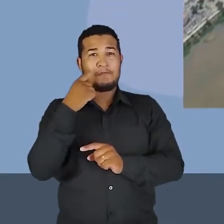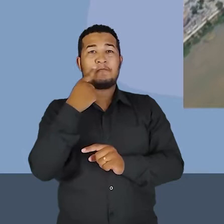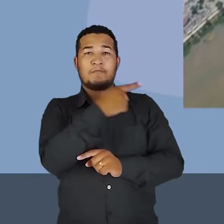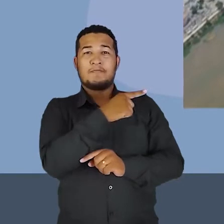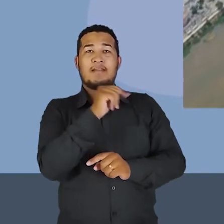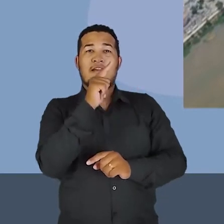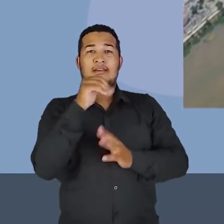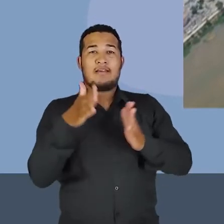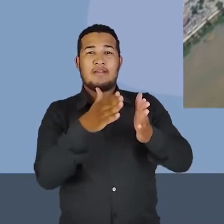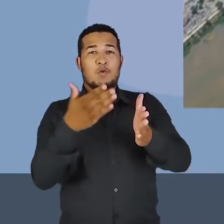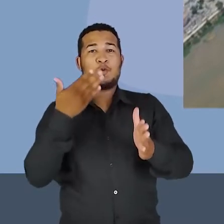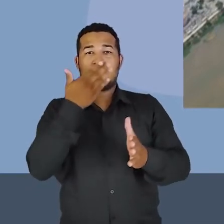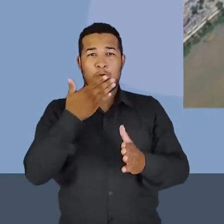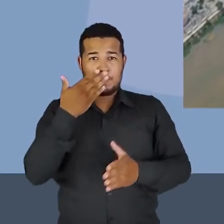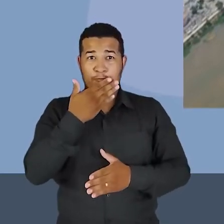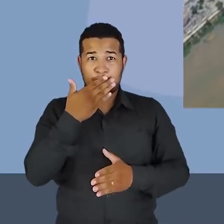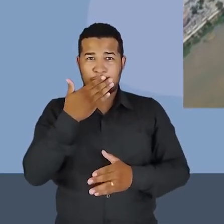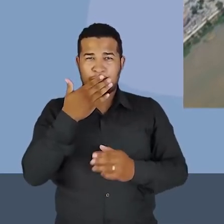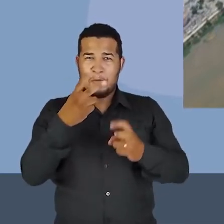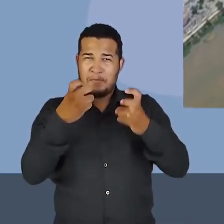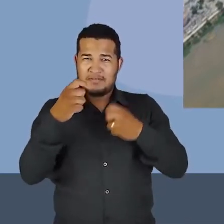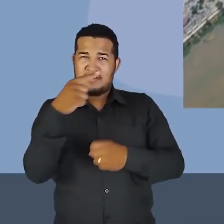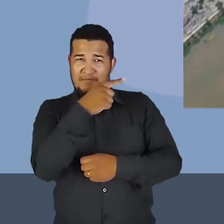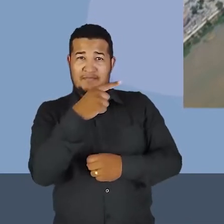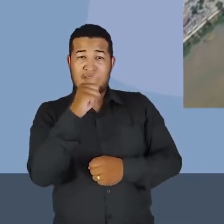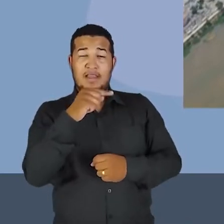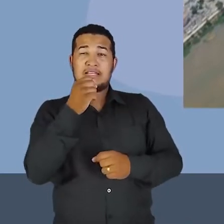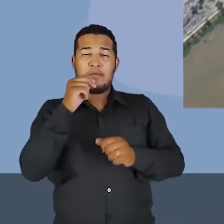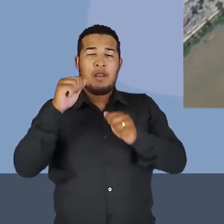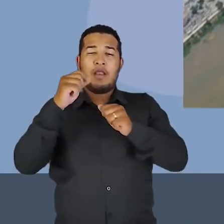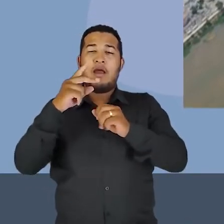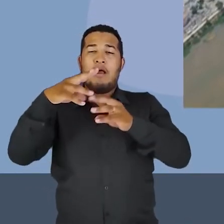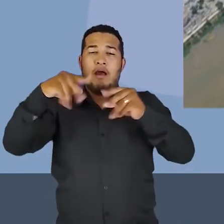e perceba que o assoreamento é quando